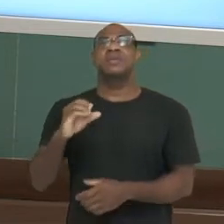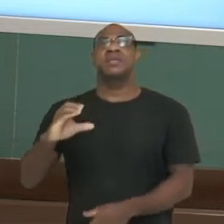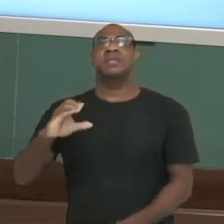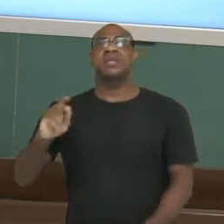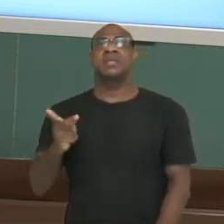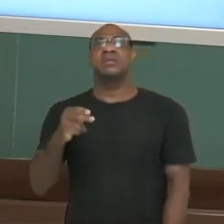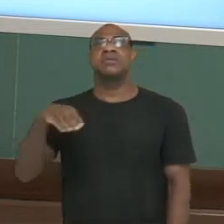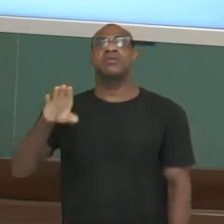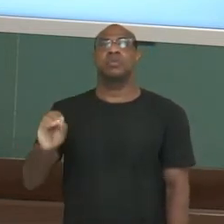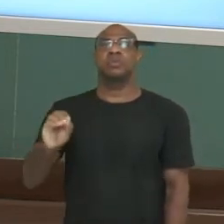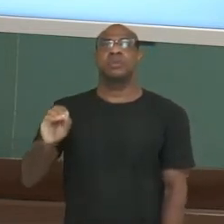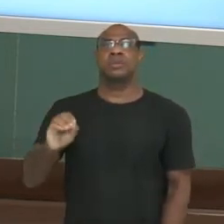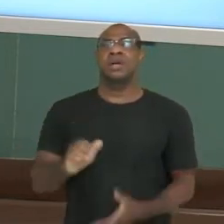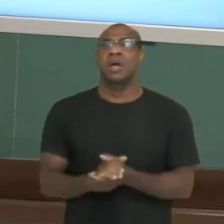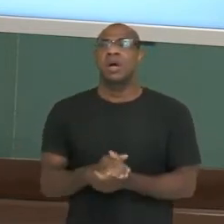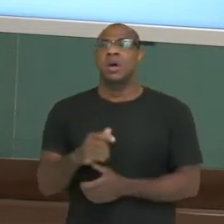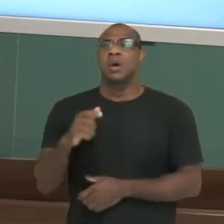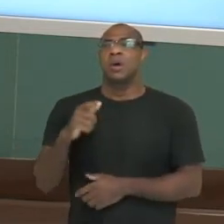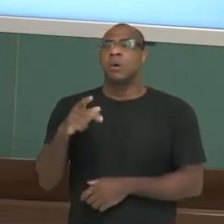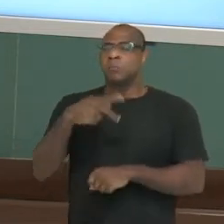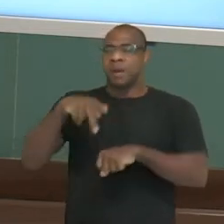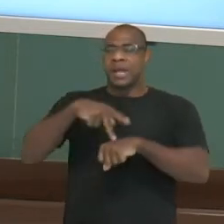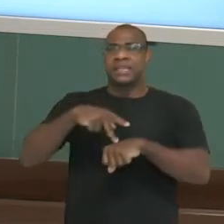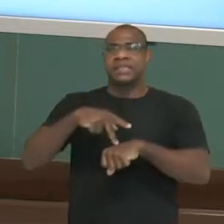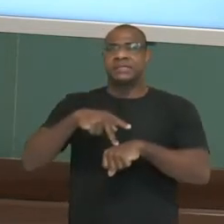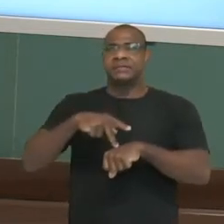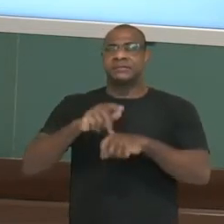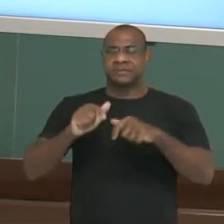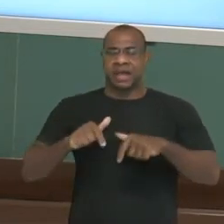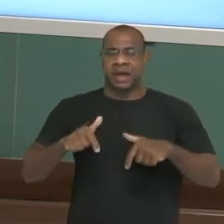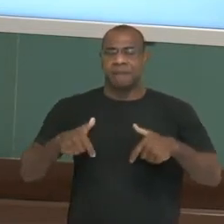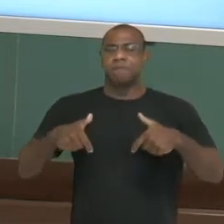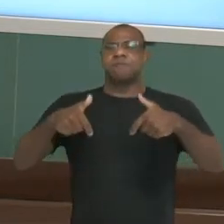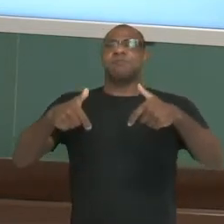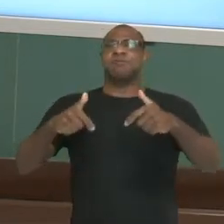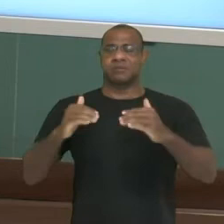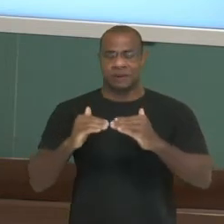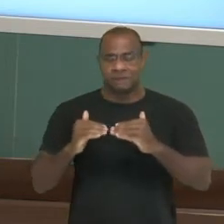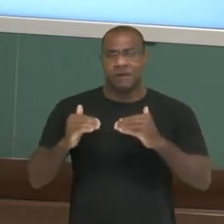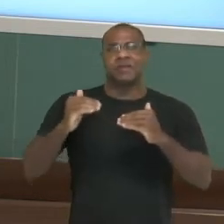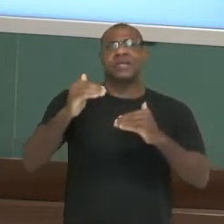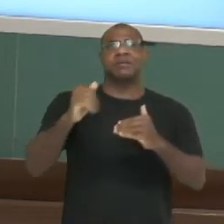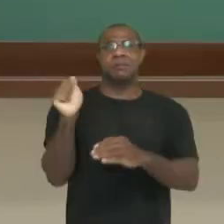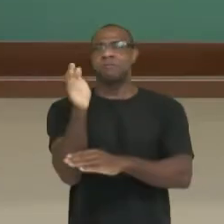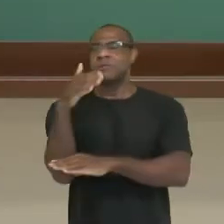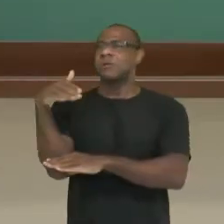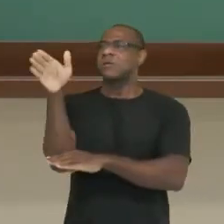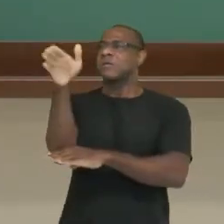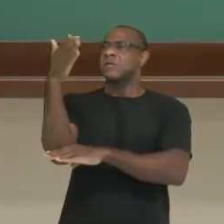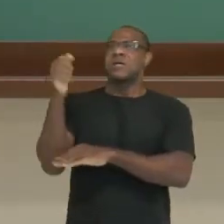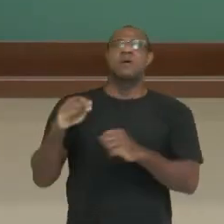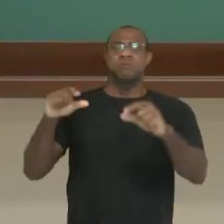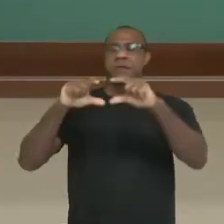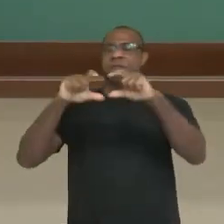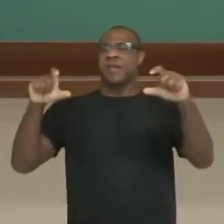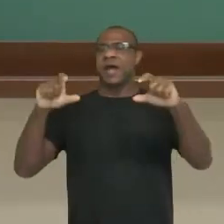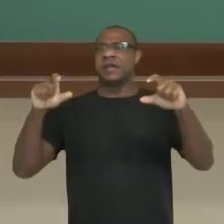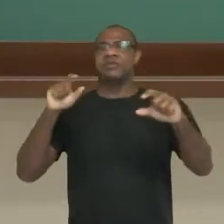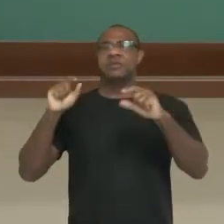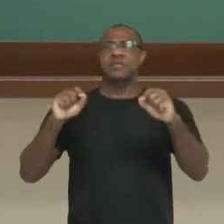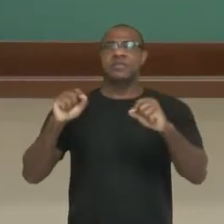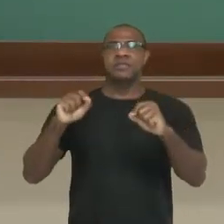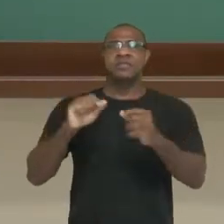de um país que está avançando, a bandeira no alto, no céu, tremulando? Ou então uma frase muito mais